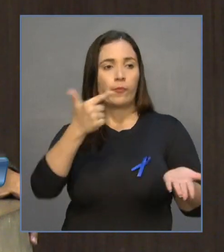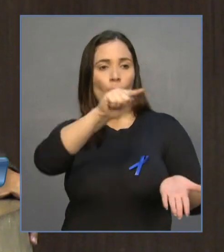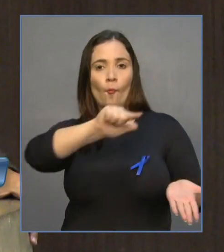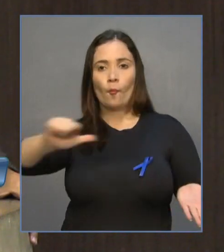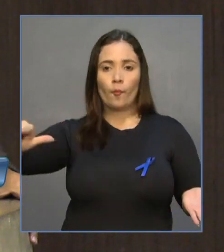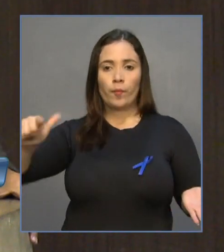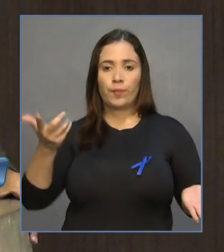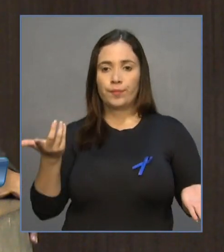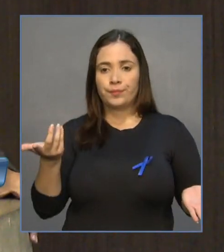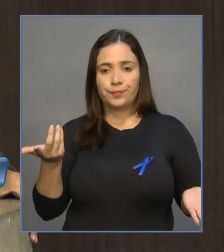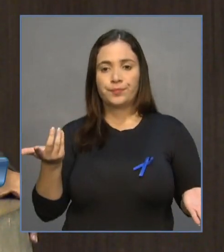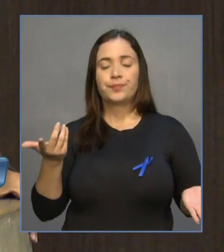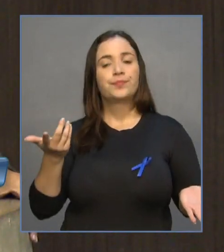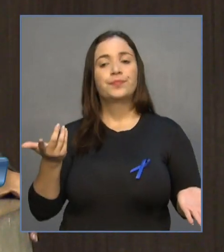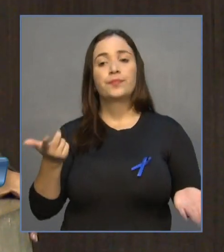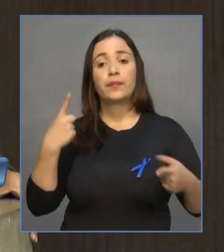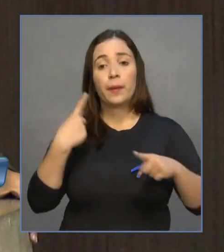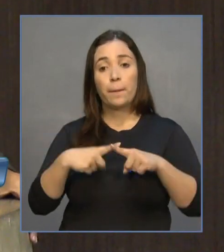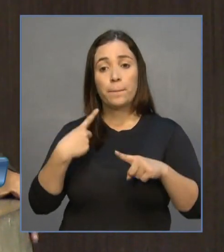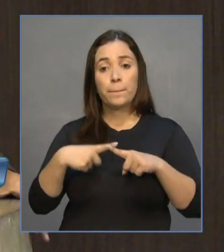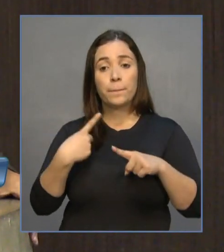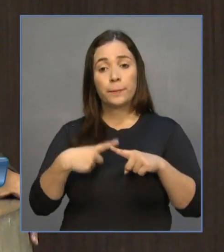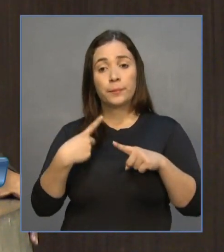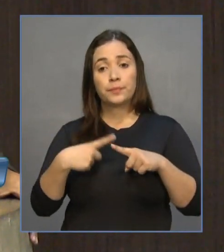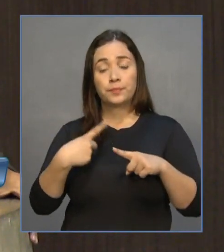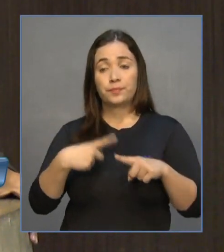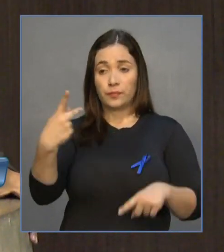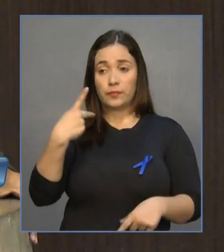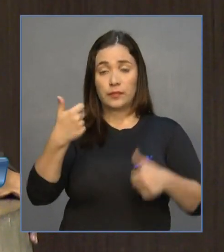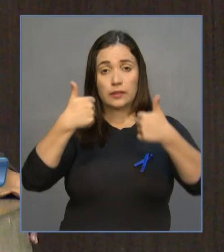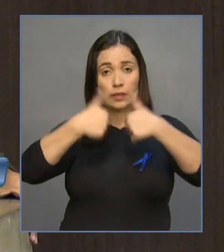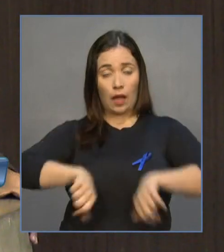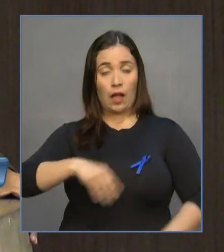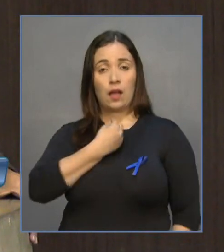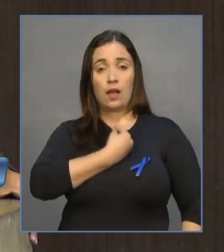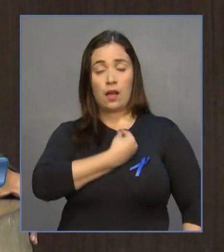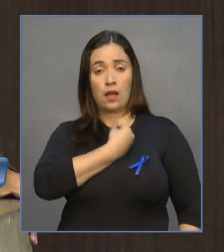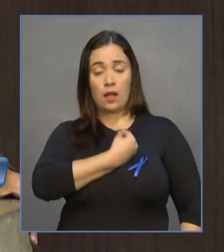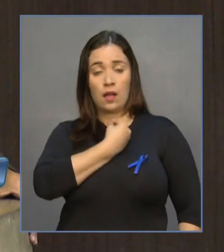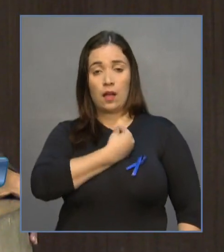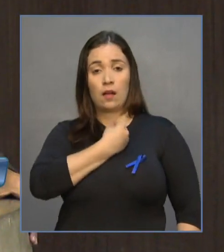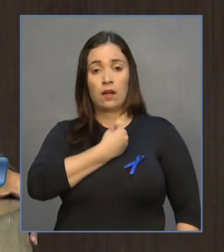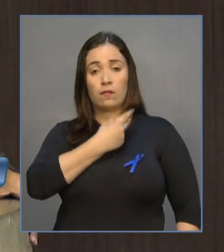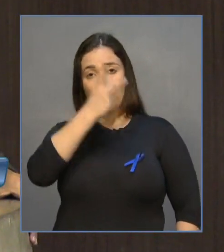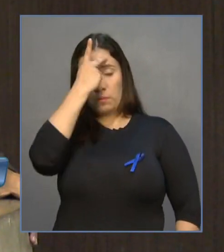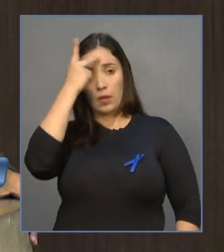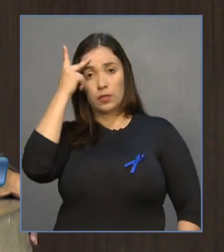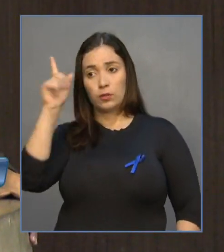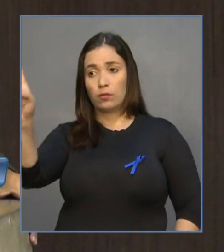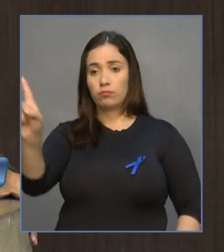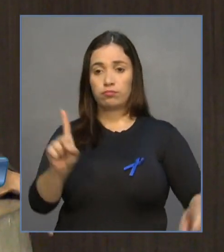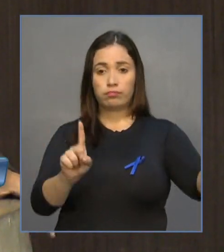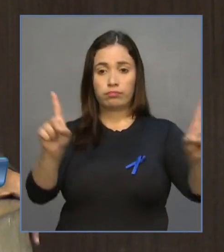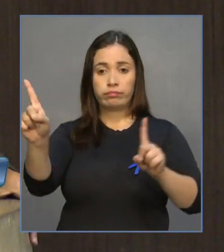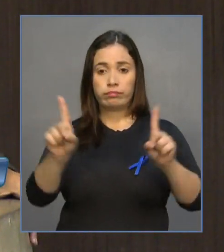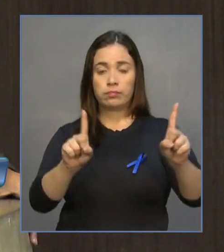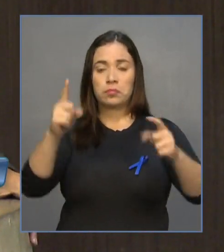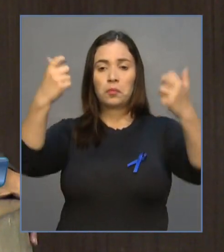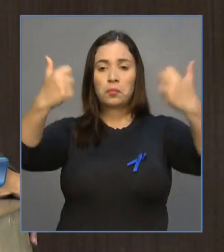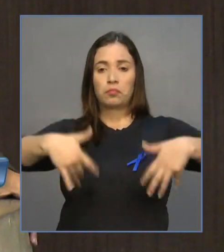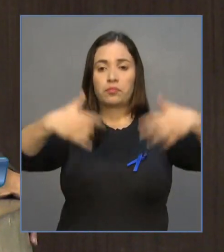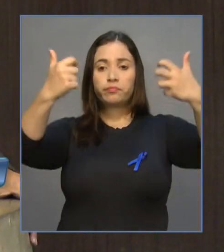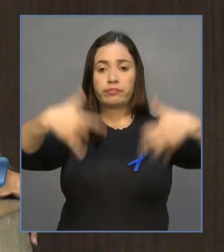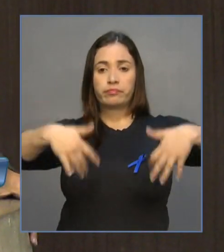eu queria cumprimentá-la, porque nós ouvimos, eu e a deputada Beth Rose, relatos muito profundos da